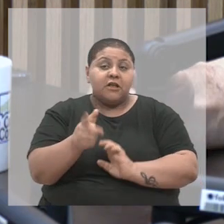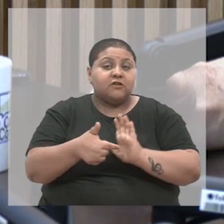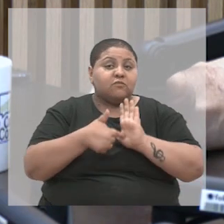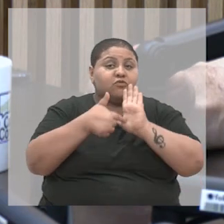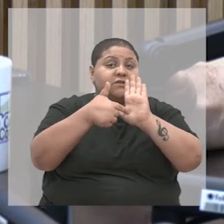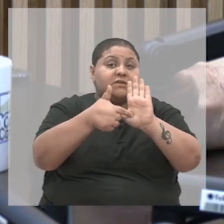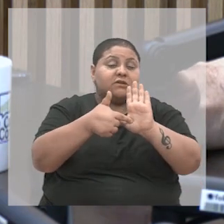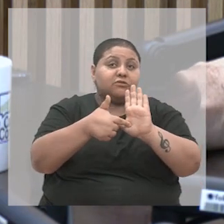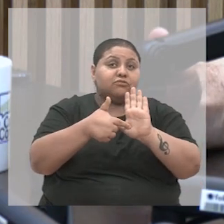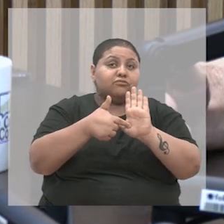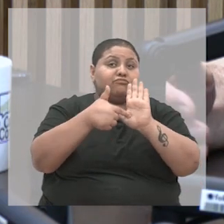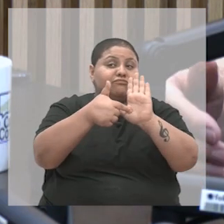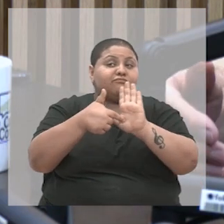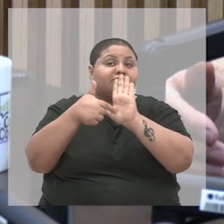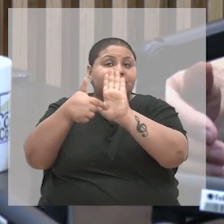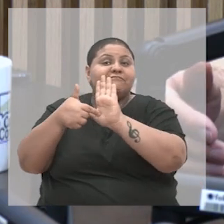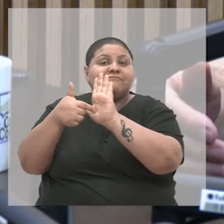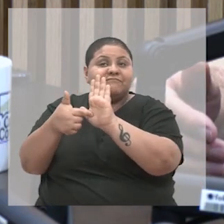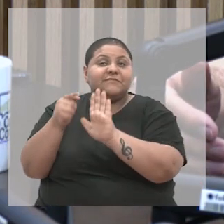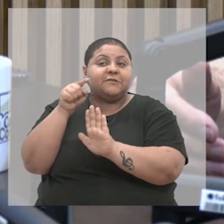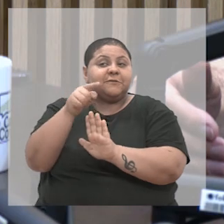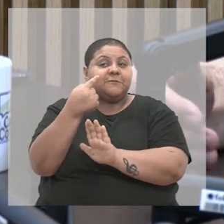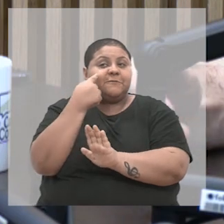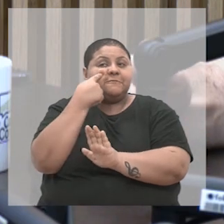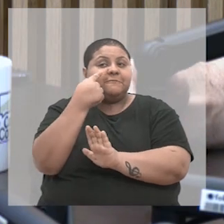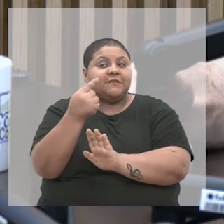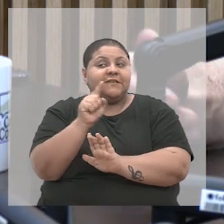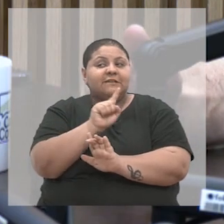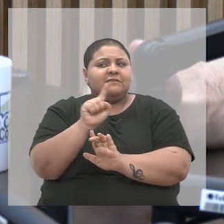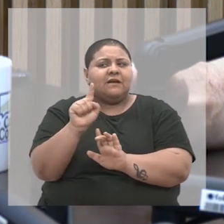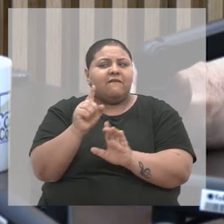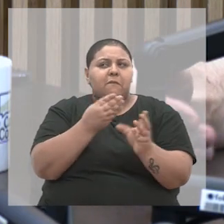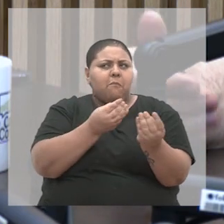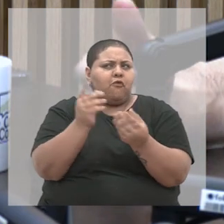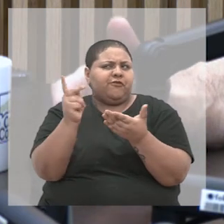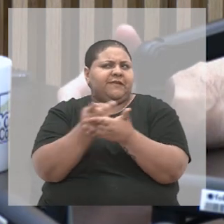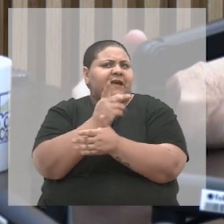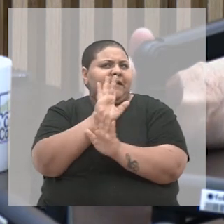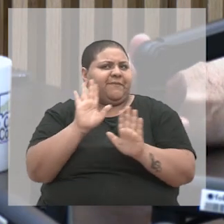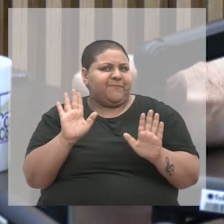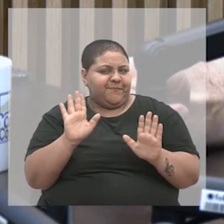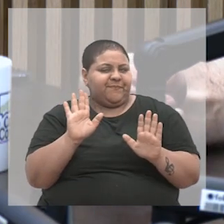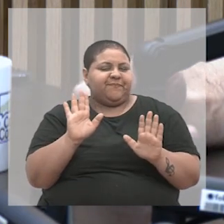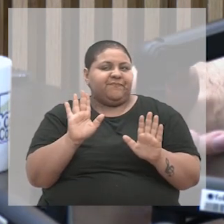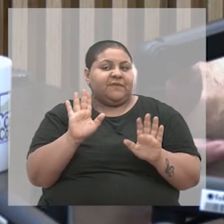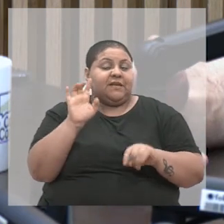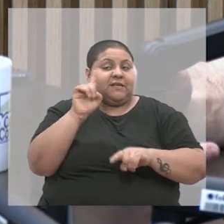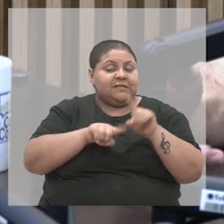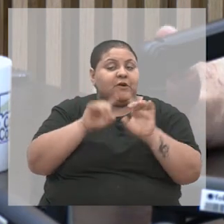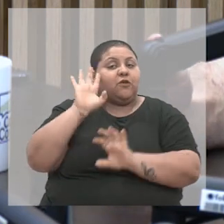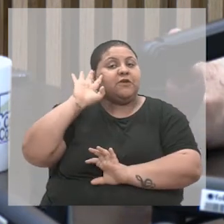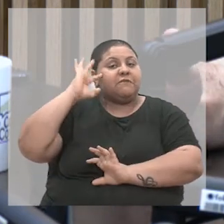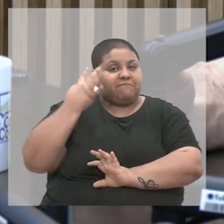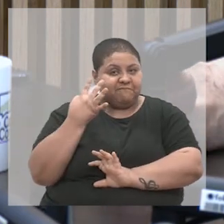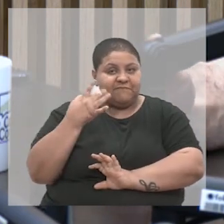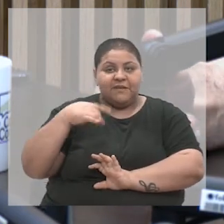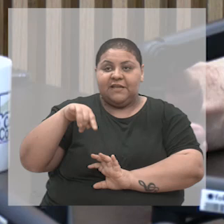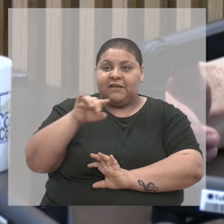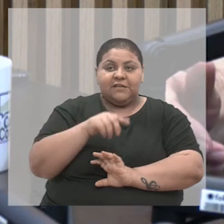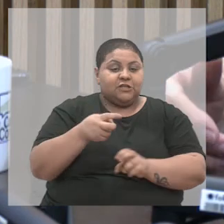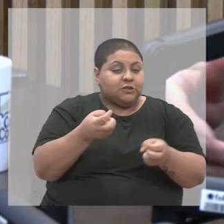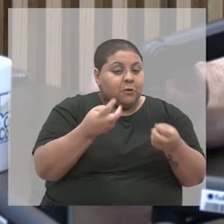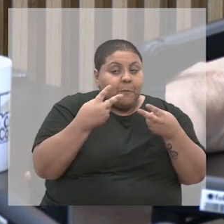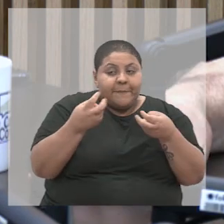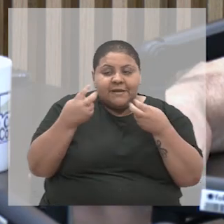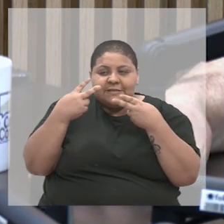né? Aí tu vê que tu não estava tão errado assim, né? São coisas que vão acontecendo, que a gente não percebeu naquele momento, e aí